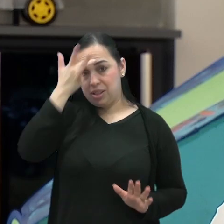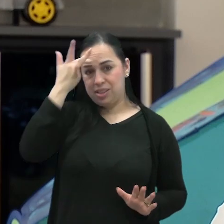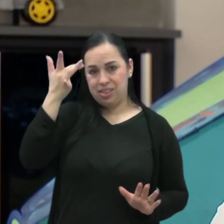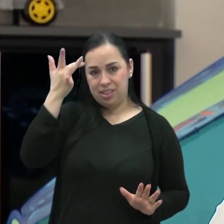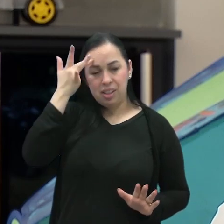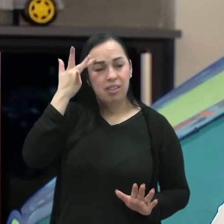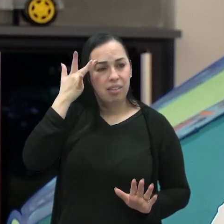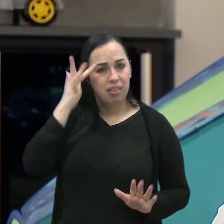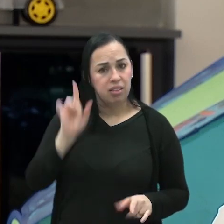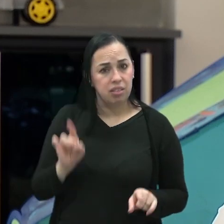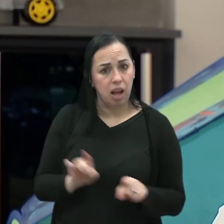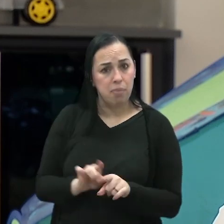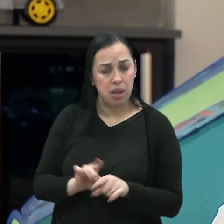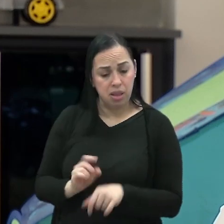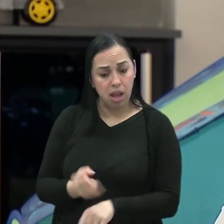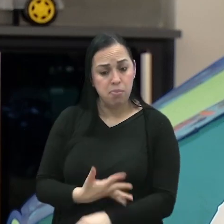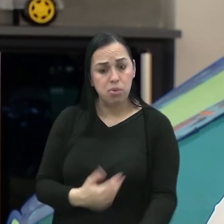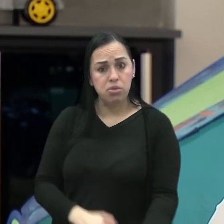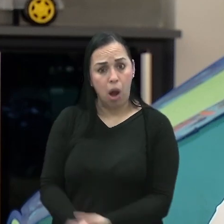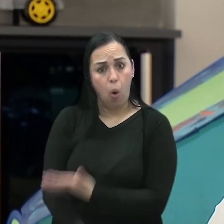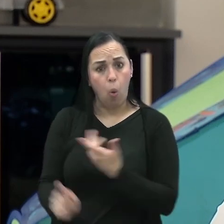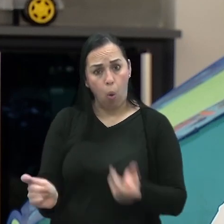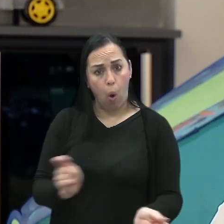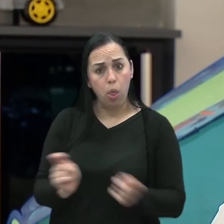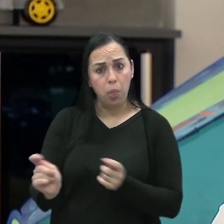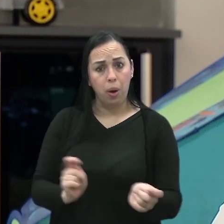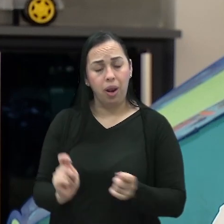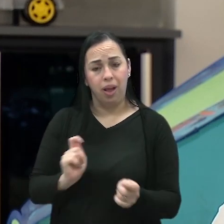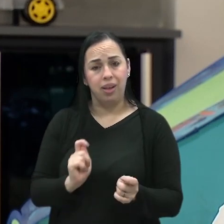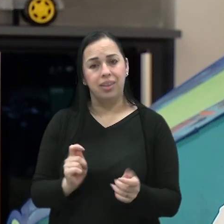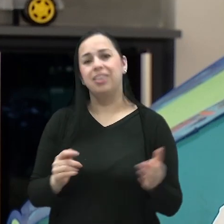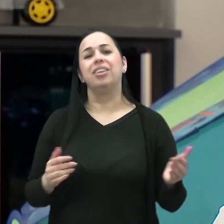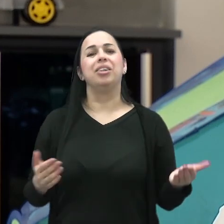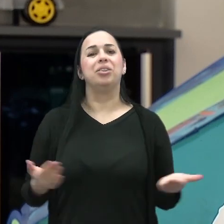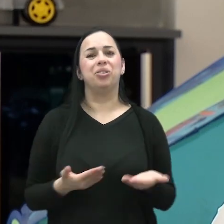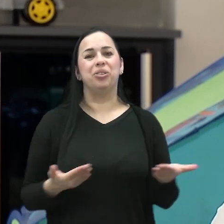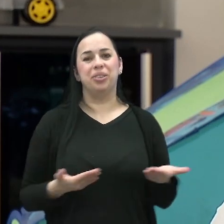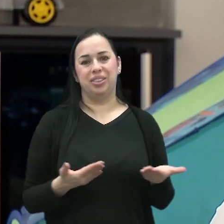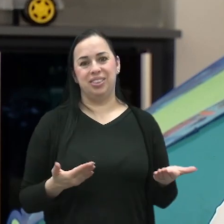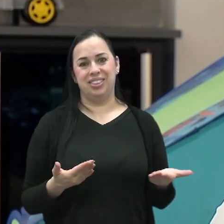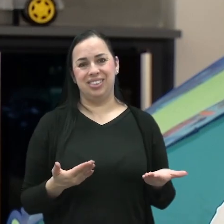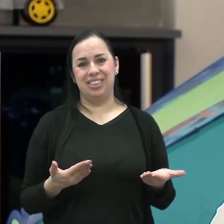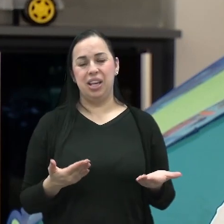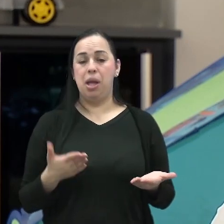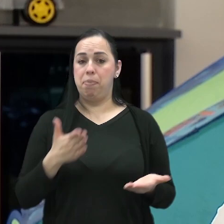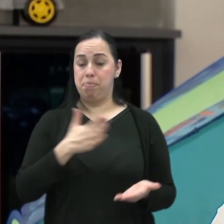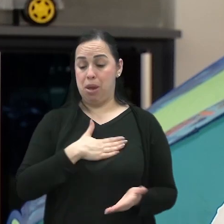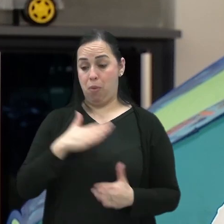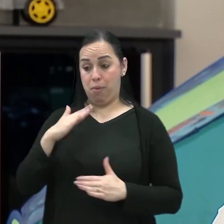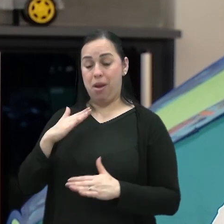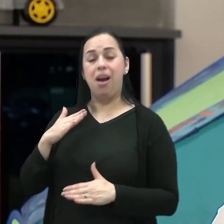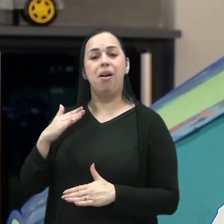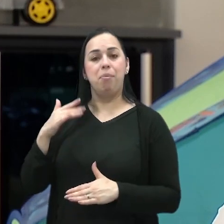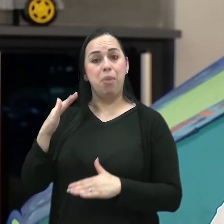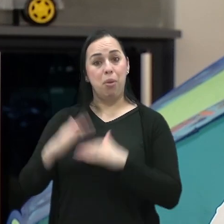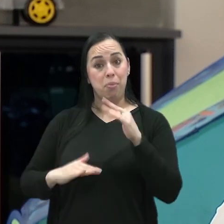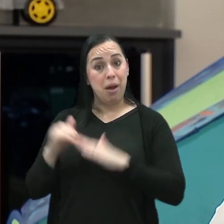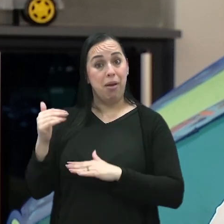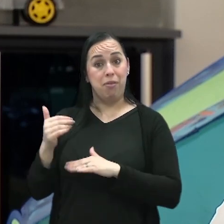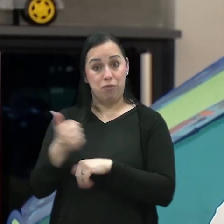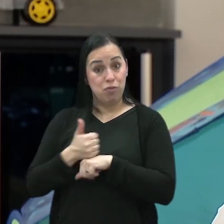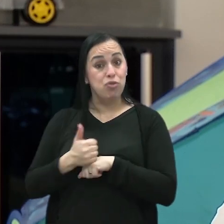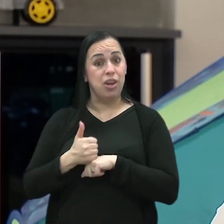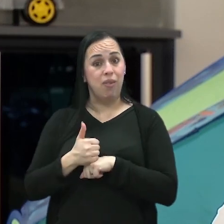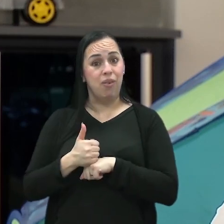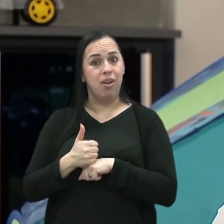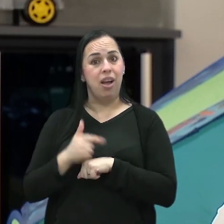saúde mental, é saúde emocional mesmo, né? E hoje é o meu trabalho, é o meu papel, é o que eu